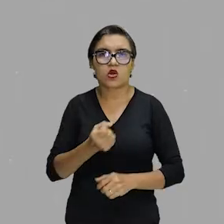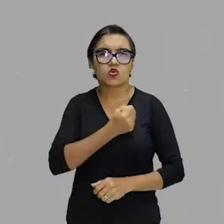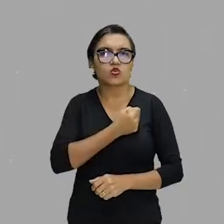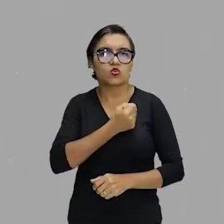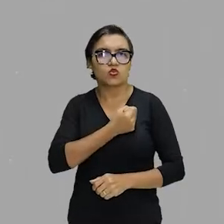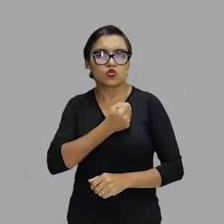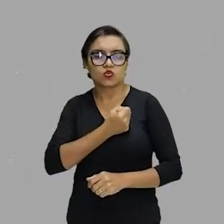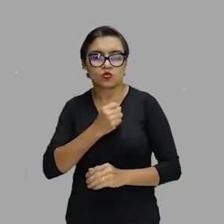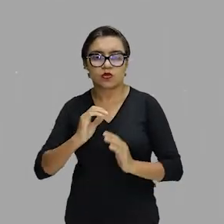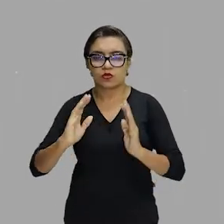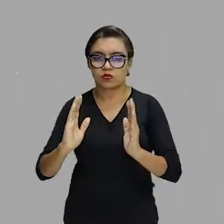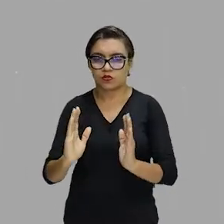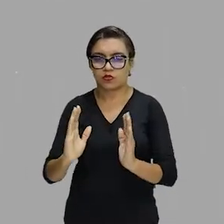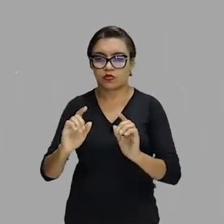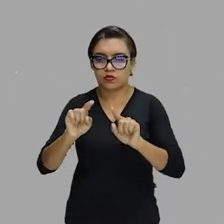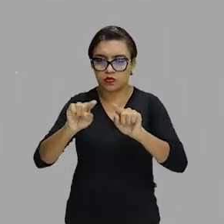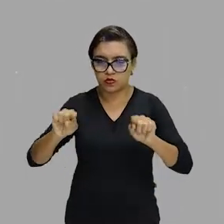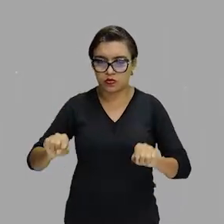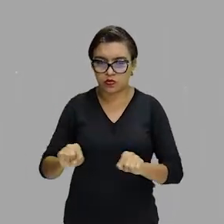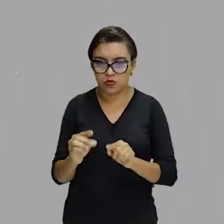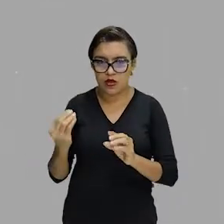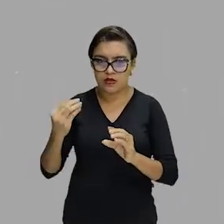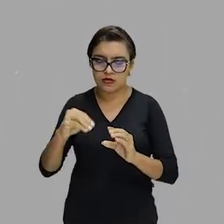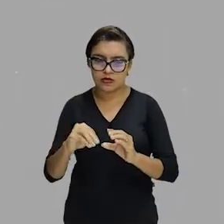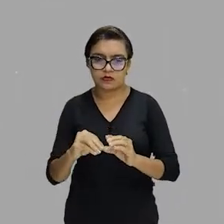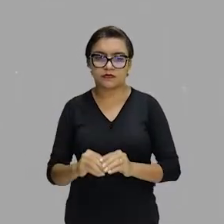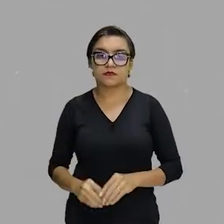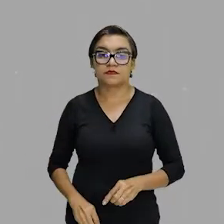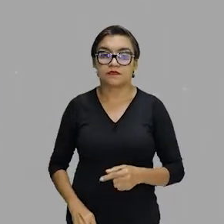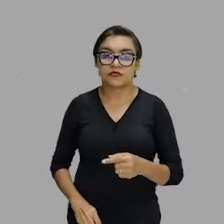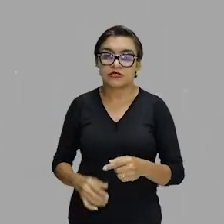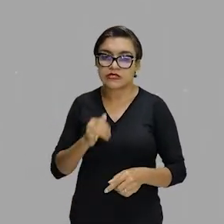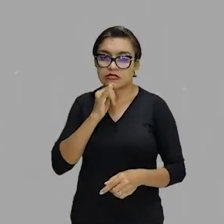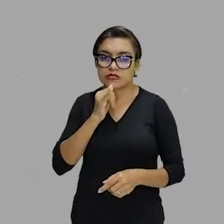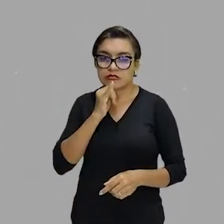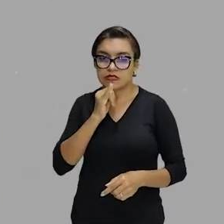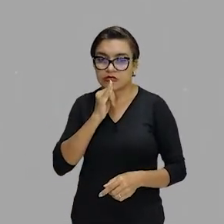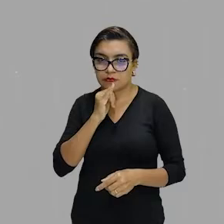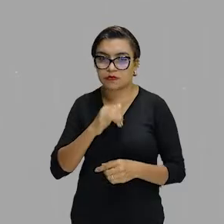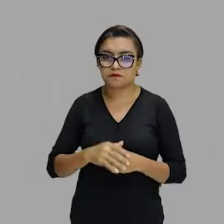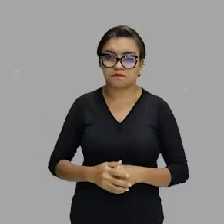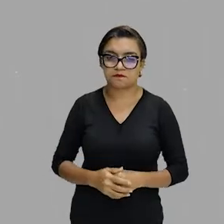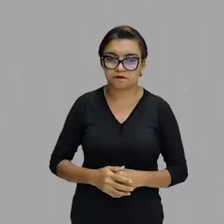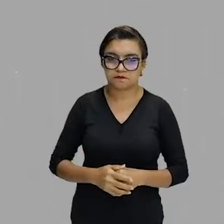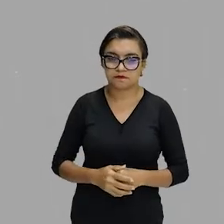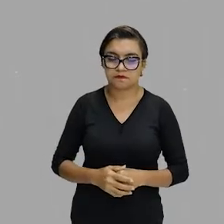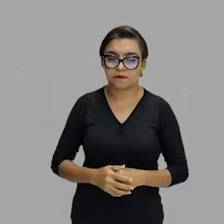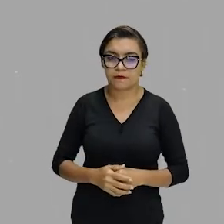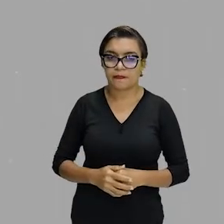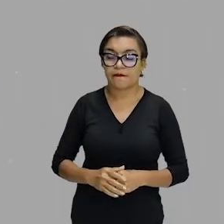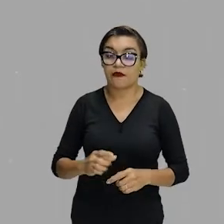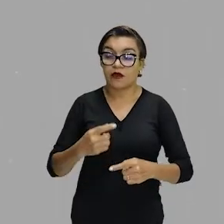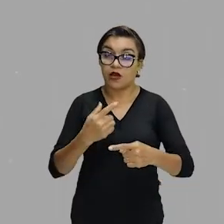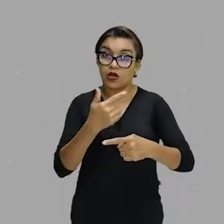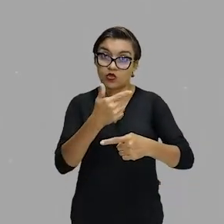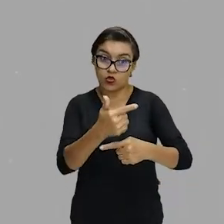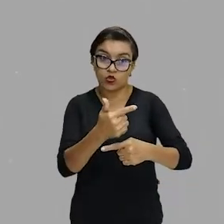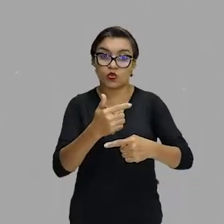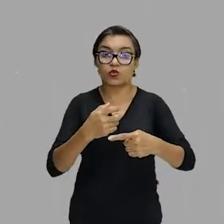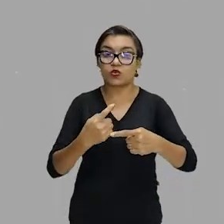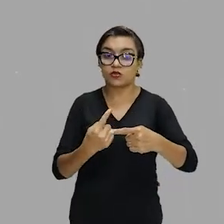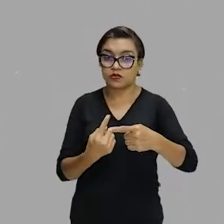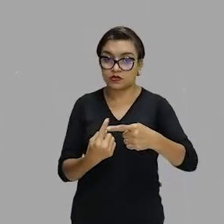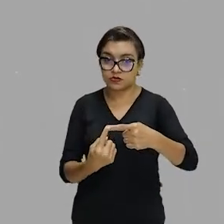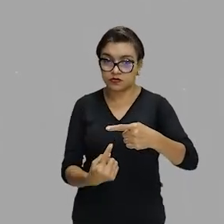dentro do símbolo, tá? Então, ficou 2 elevado a menos 1, meio. Sinal de menos, que é o sinal que